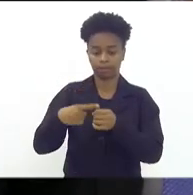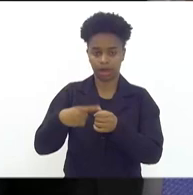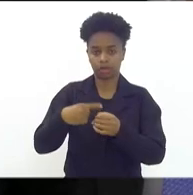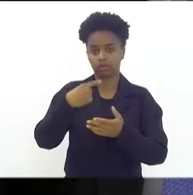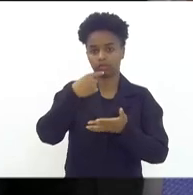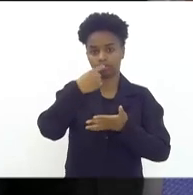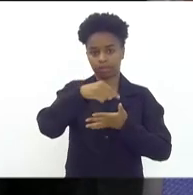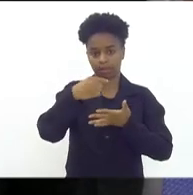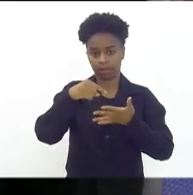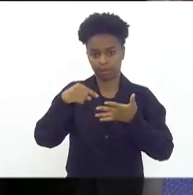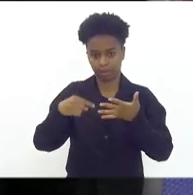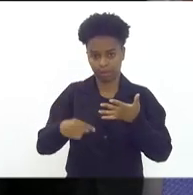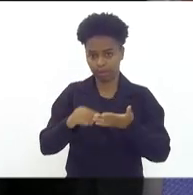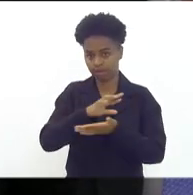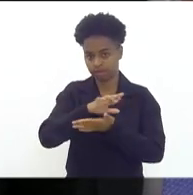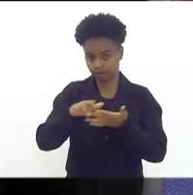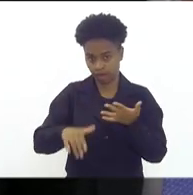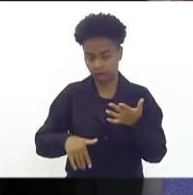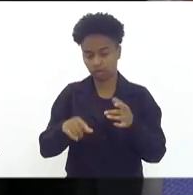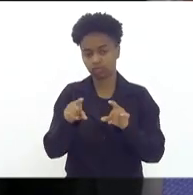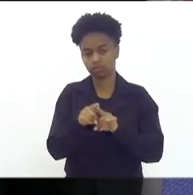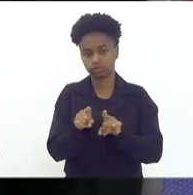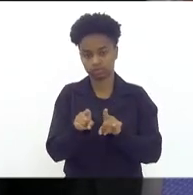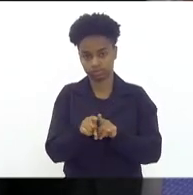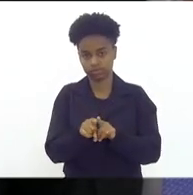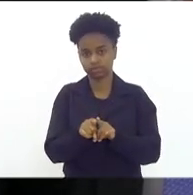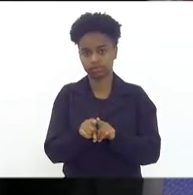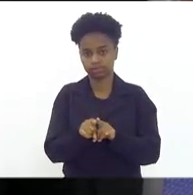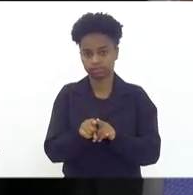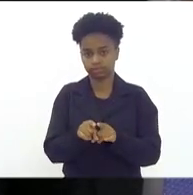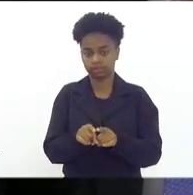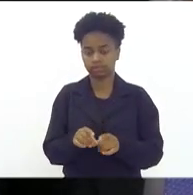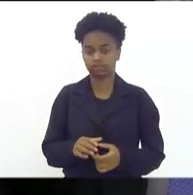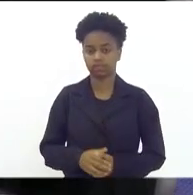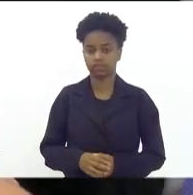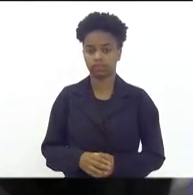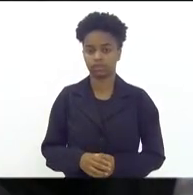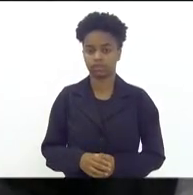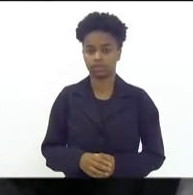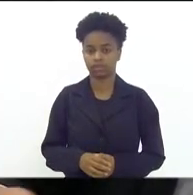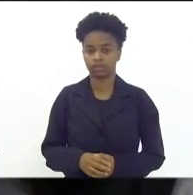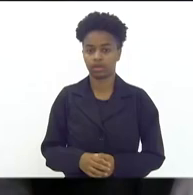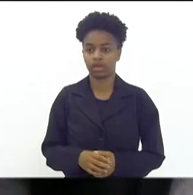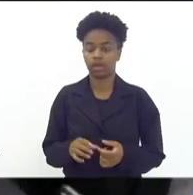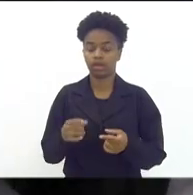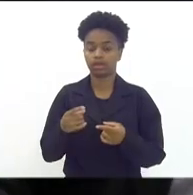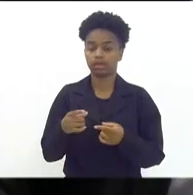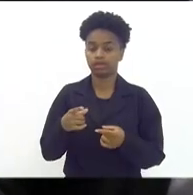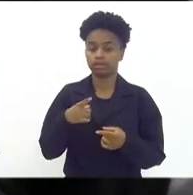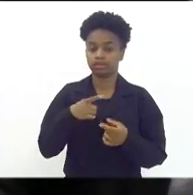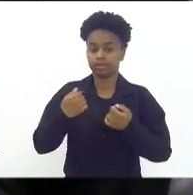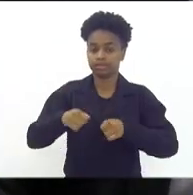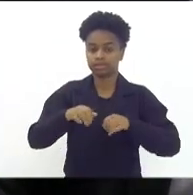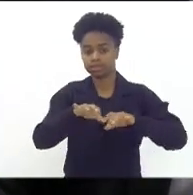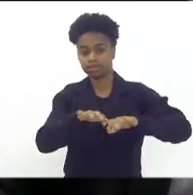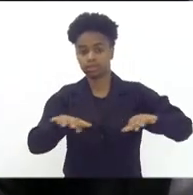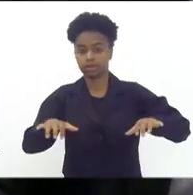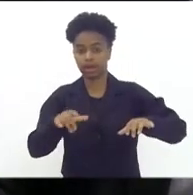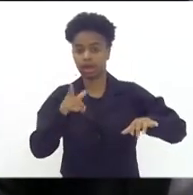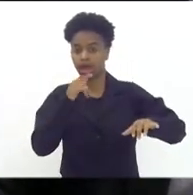Olinda Palmeiras São Cristóvão previsão dos investimentos para redes separativa de esgoto que